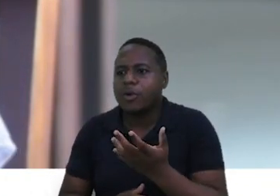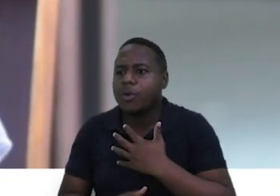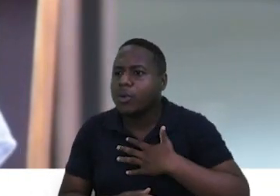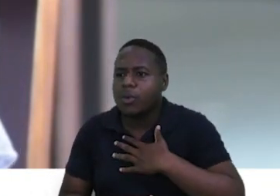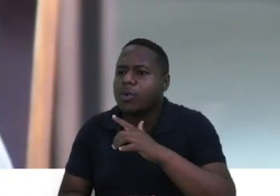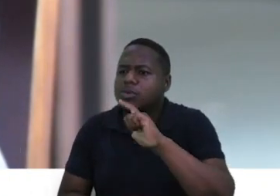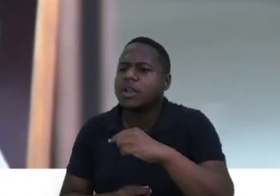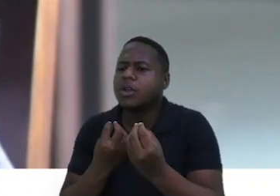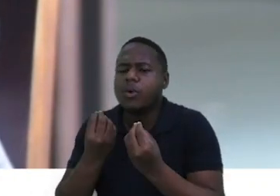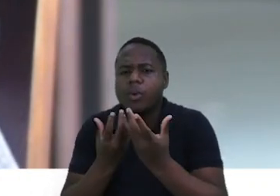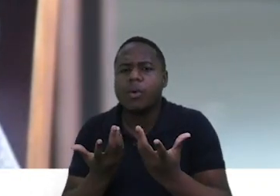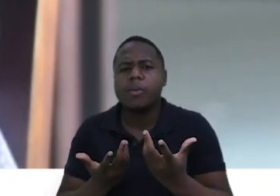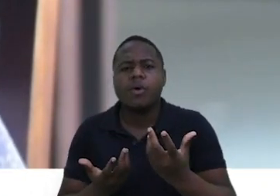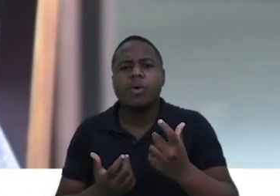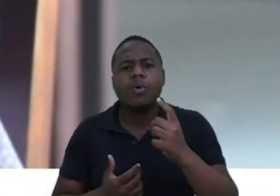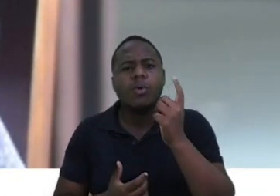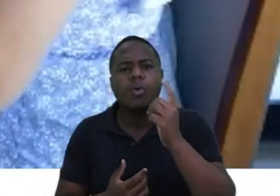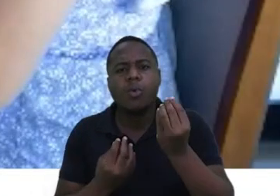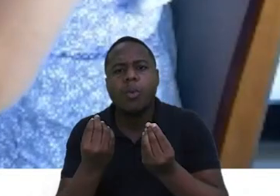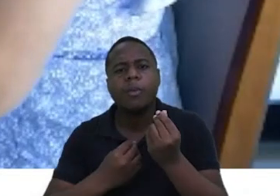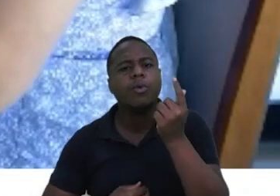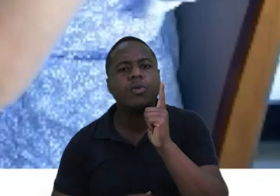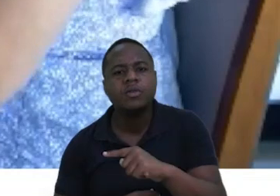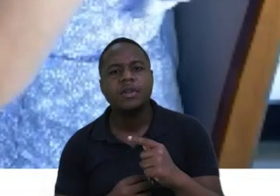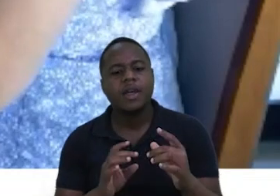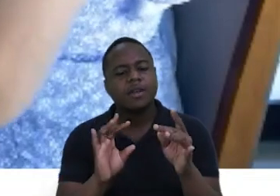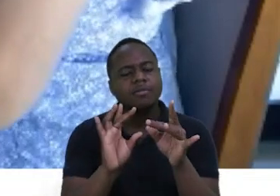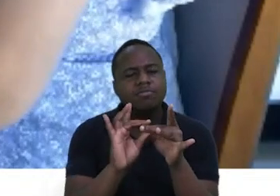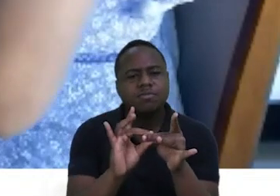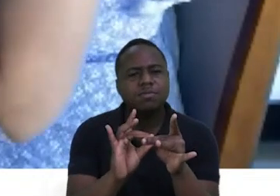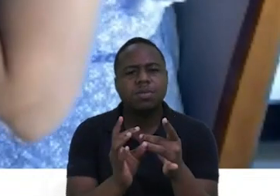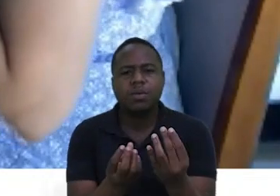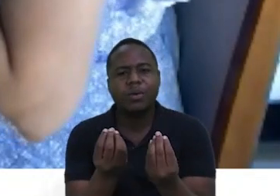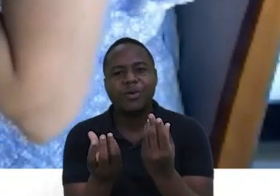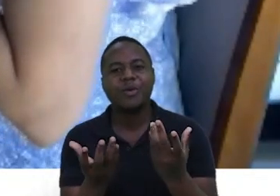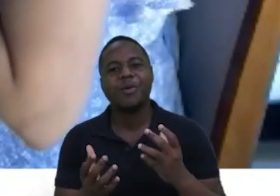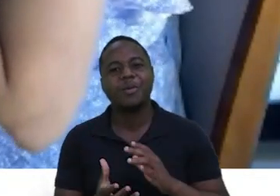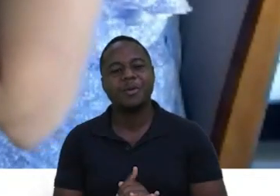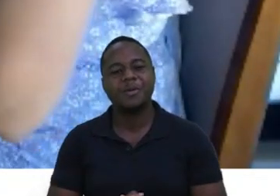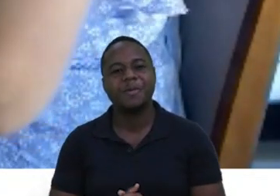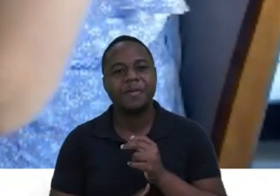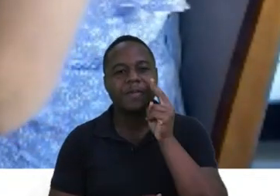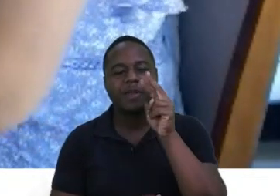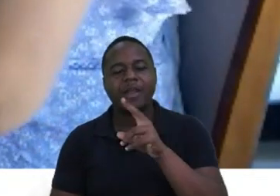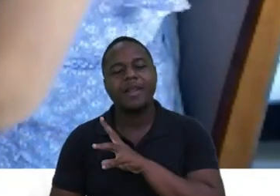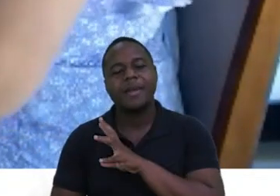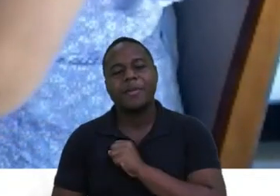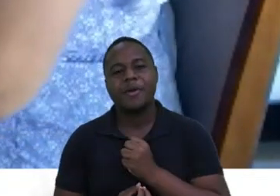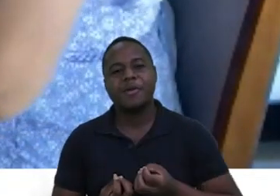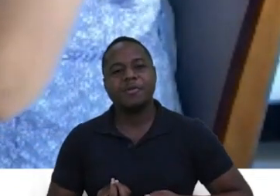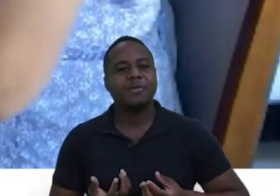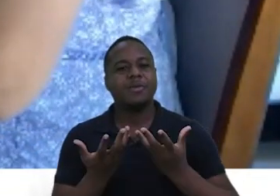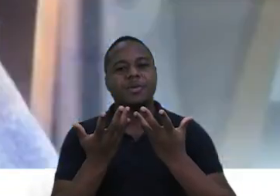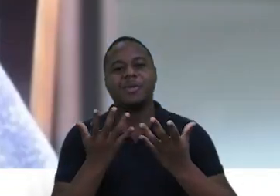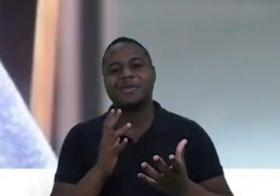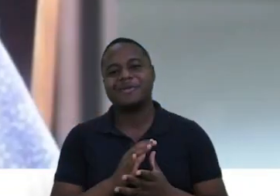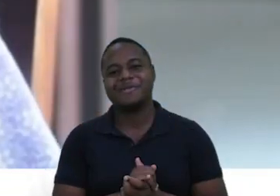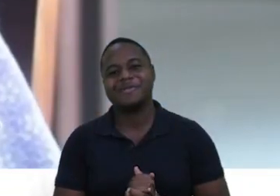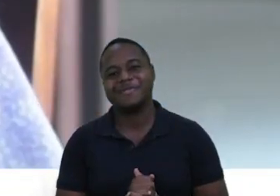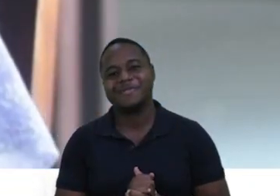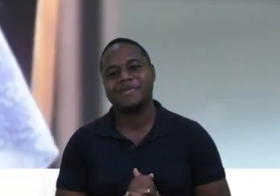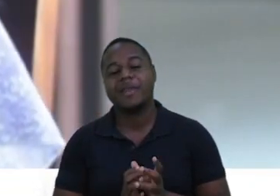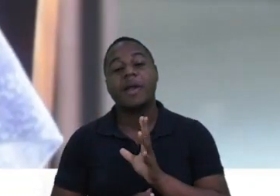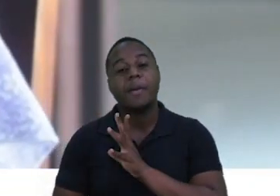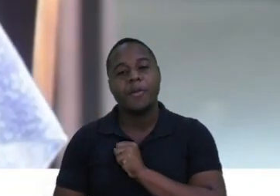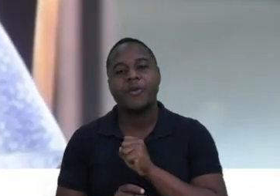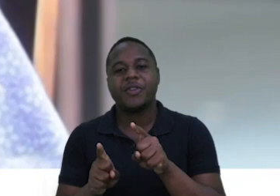vocês conseguem manter essa energia que é tão bonito de ver? A gente vê amor que aflora de dentro e é o